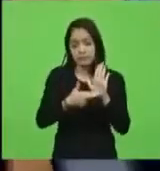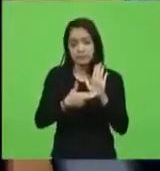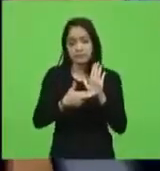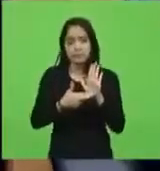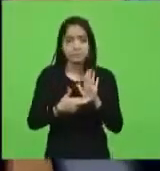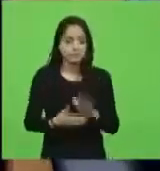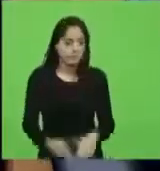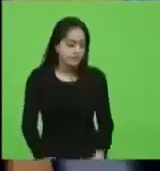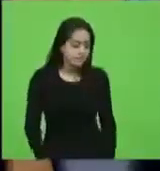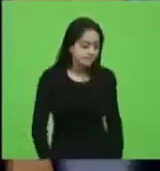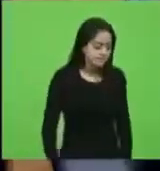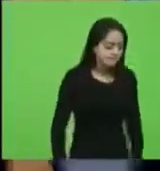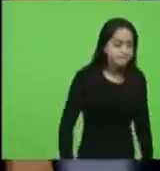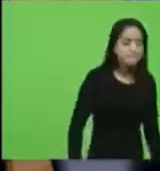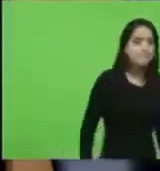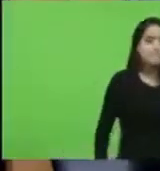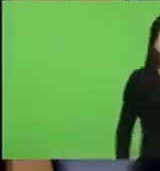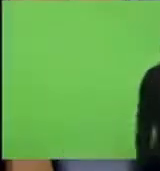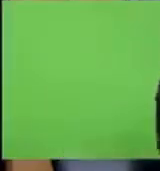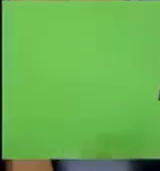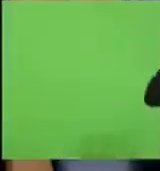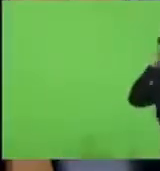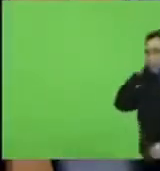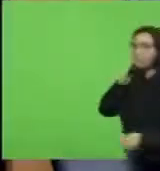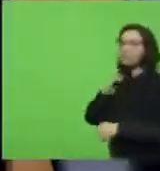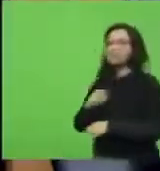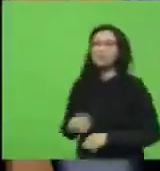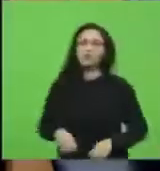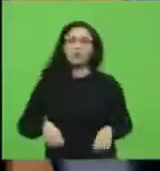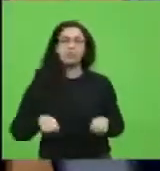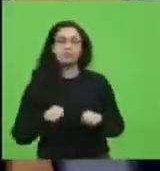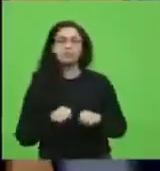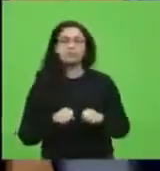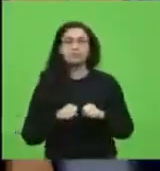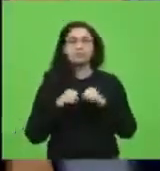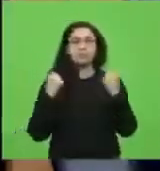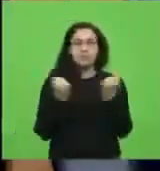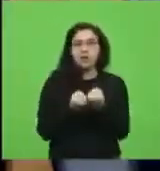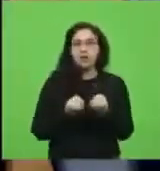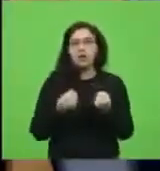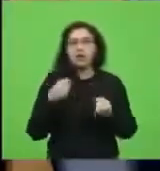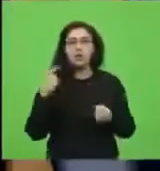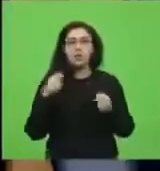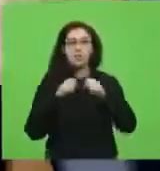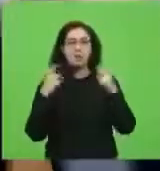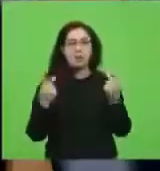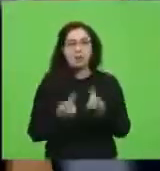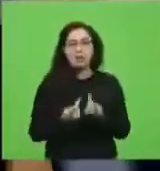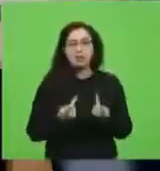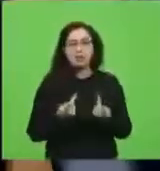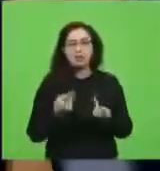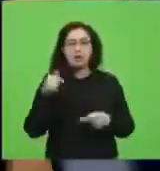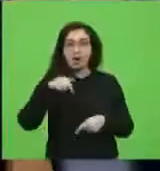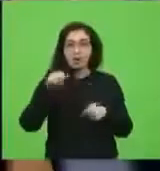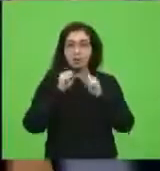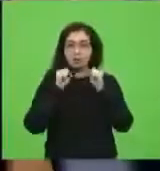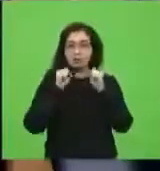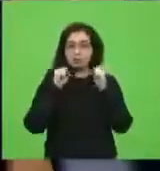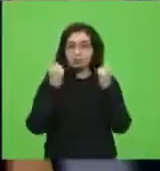Por que não se pode fazer a entrega de um prêmio, um seminário, uma palestra? Nós estamos aqui no plenário